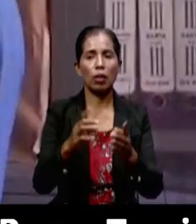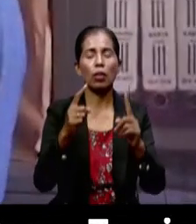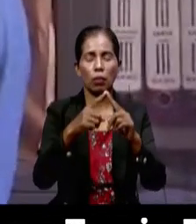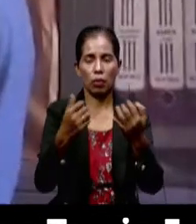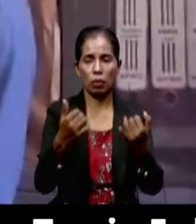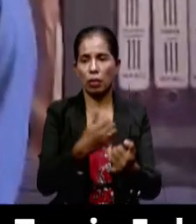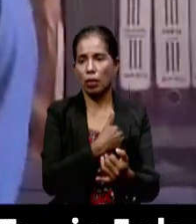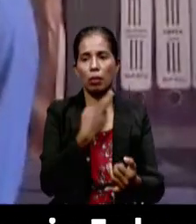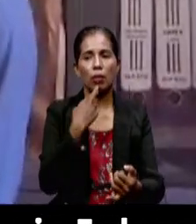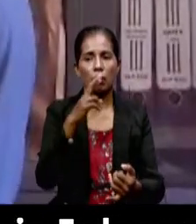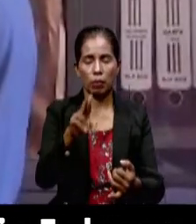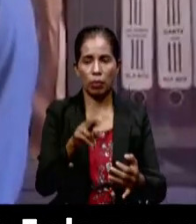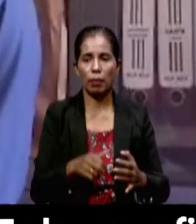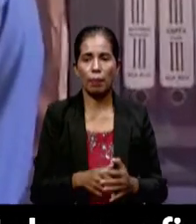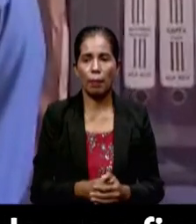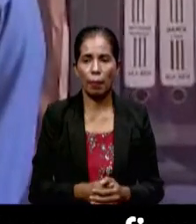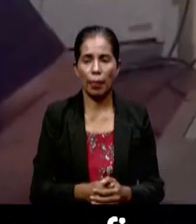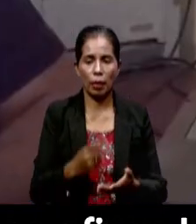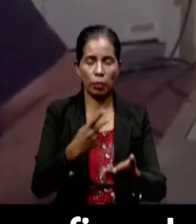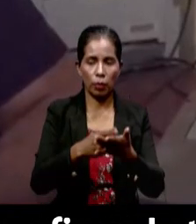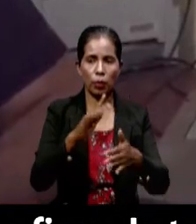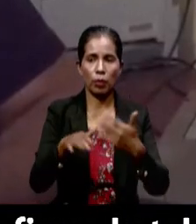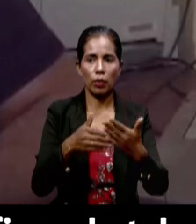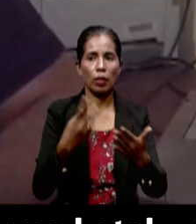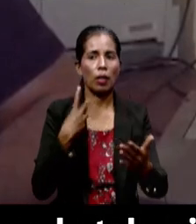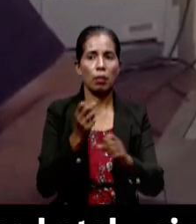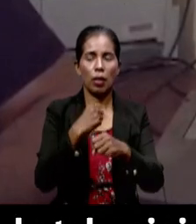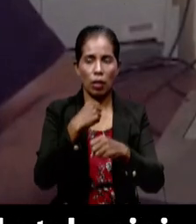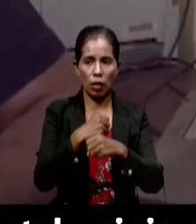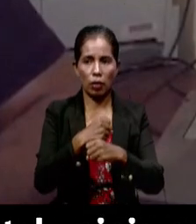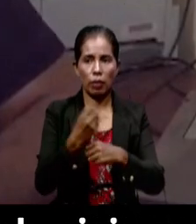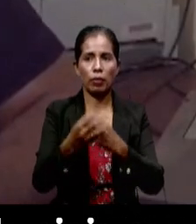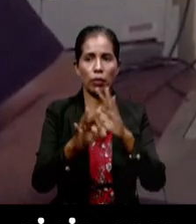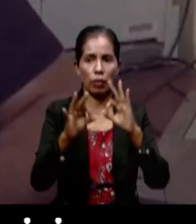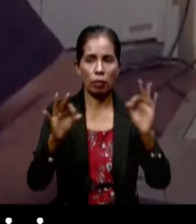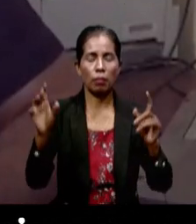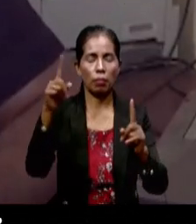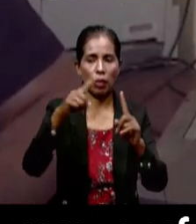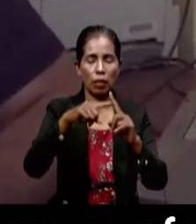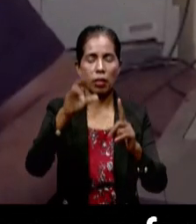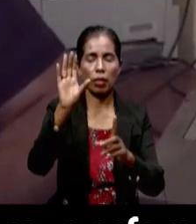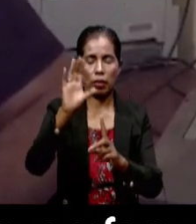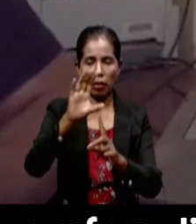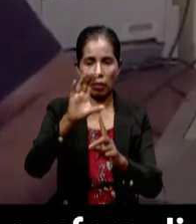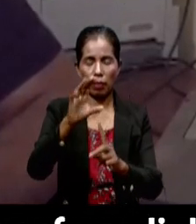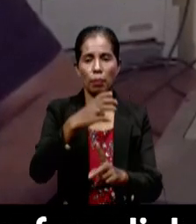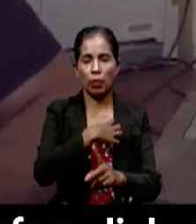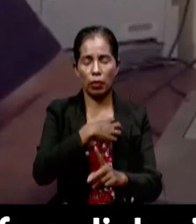resposta. Agora, proposto outro, a mi canaliza ona baixa comando